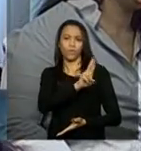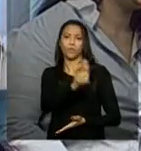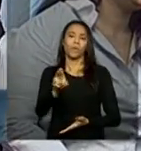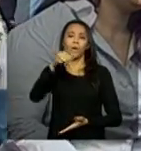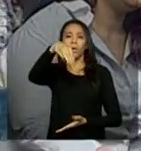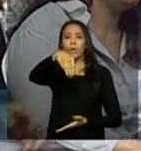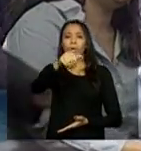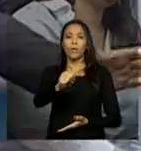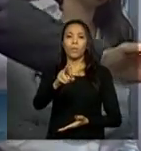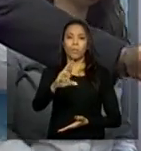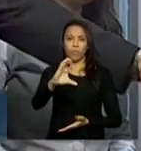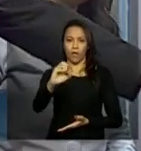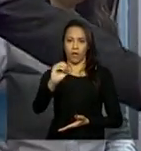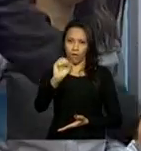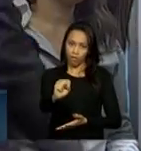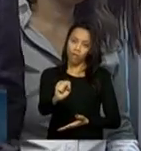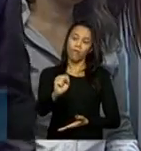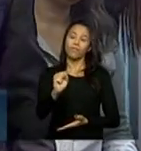Marcos Adame,